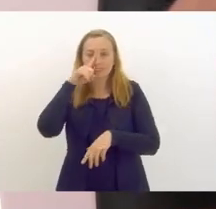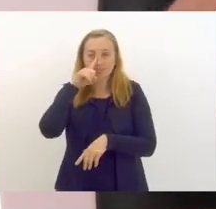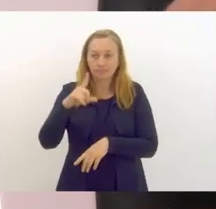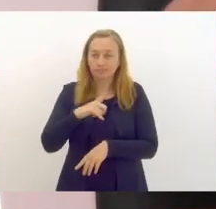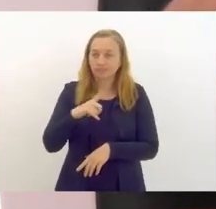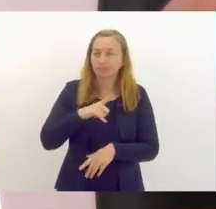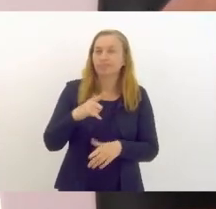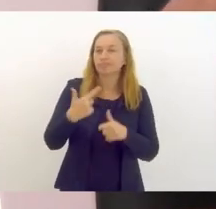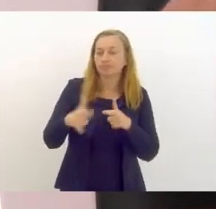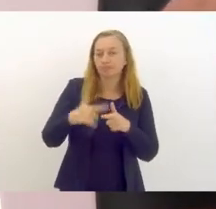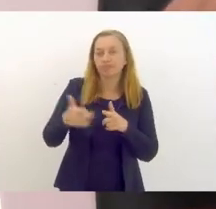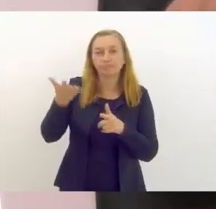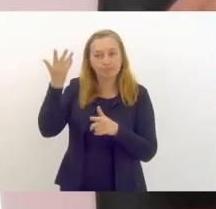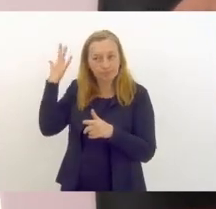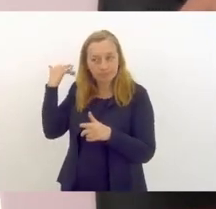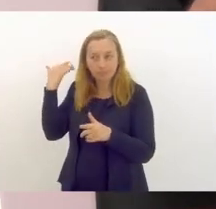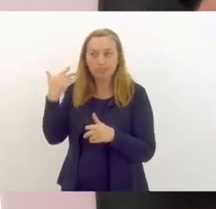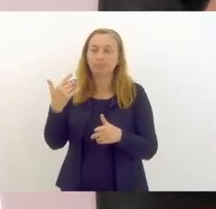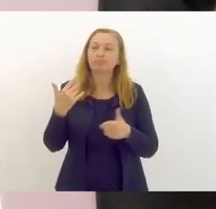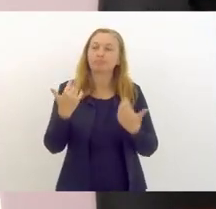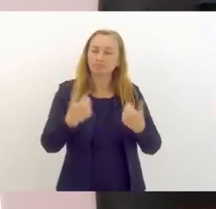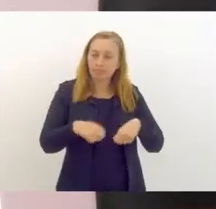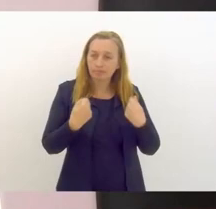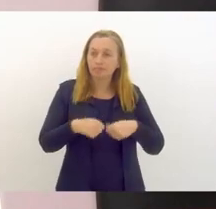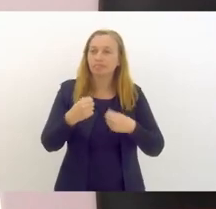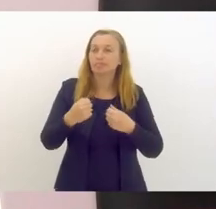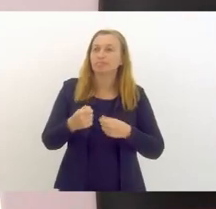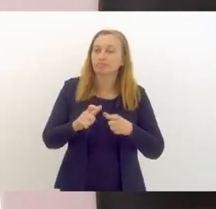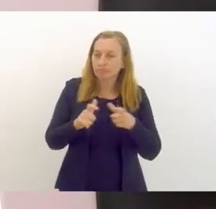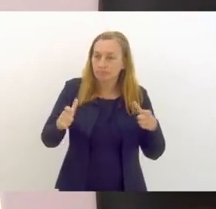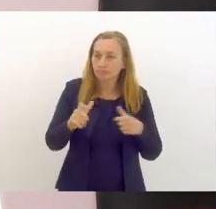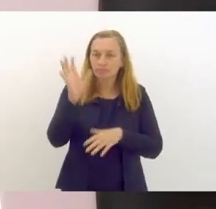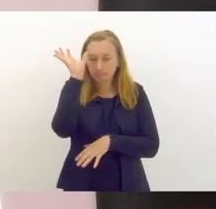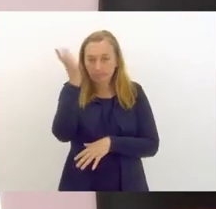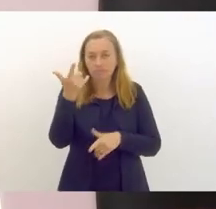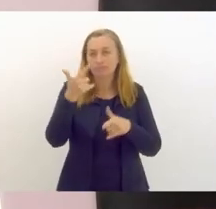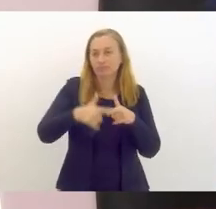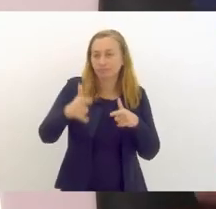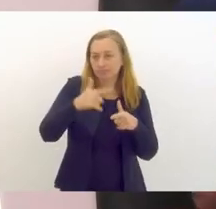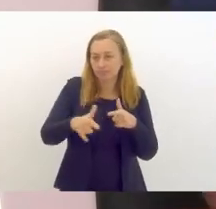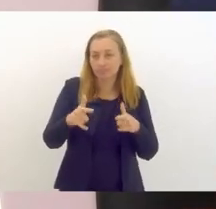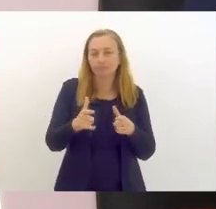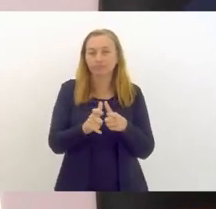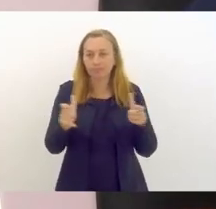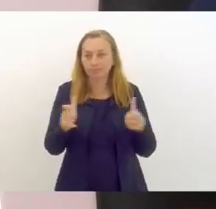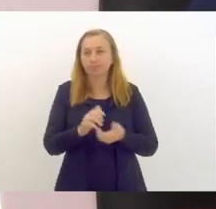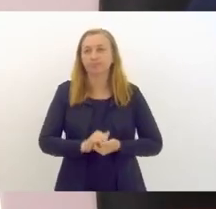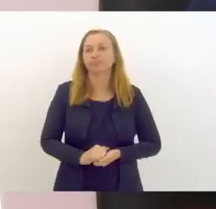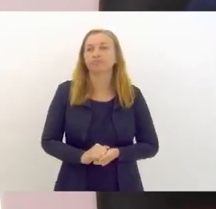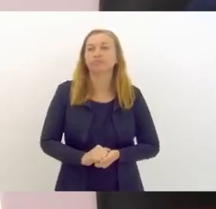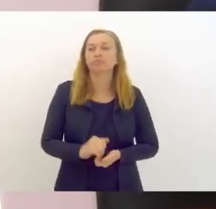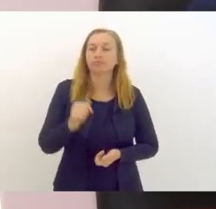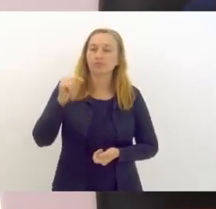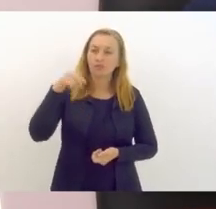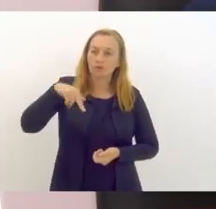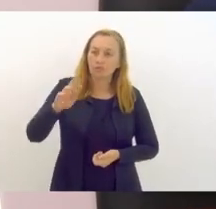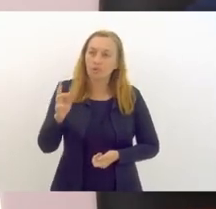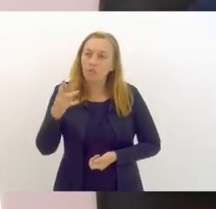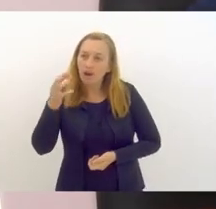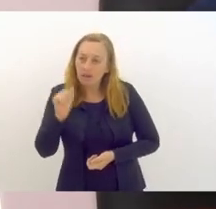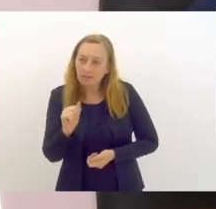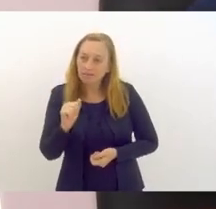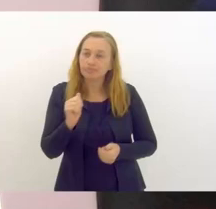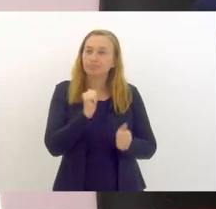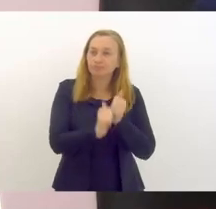já antigas e que têm havido uma morosidade muito grande para a resolução desses problemas grandes, né, como quadra, cobertura